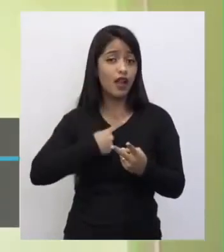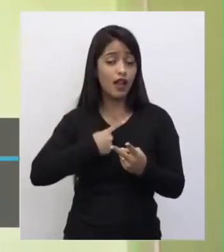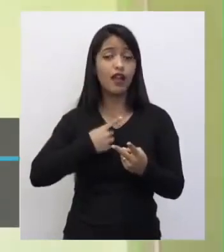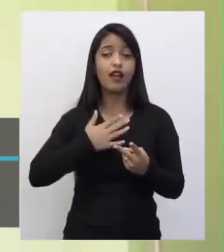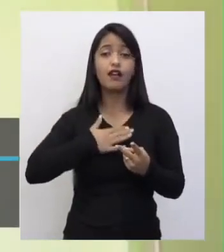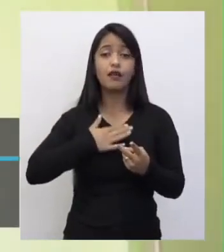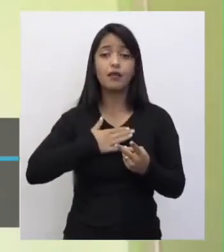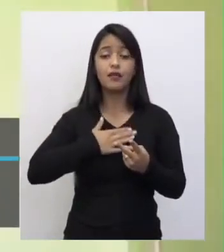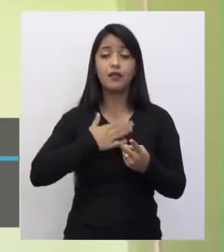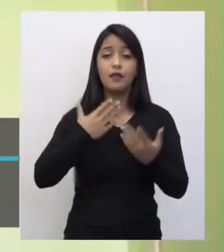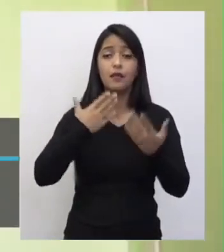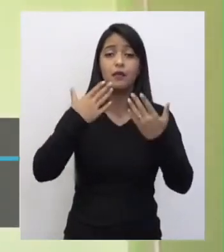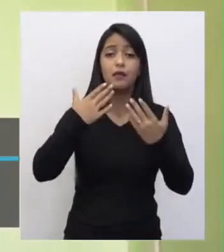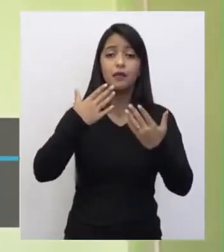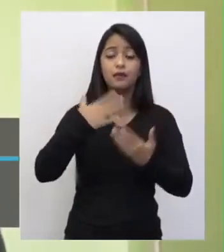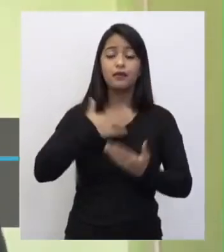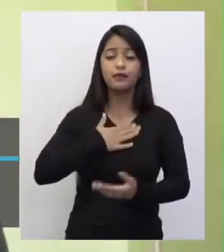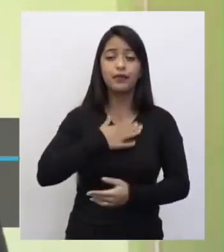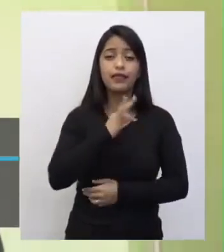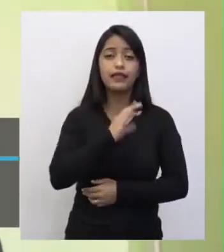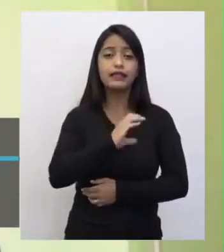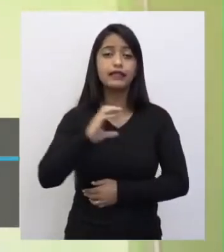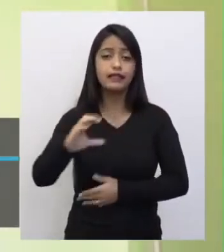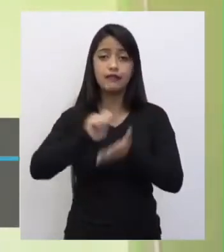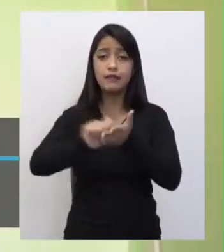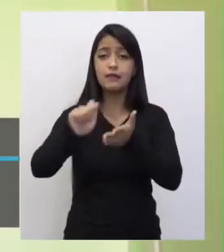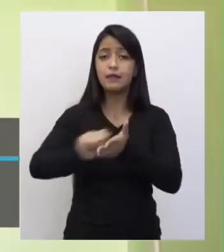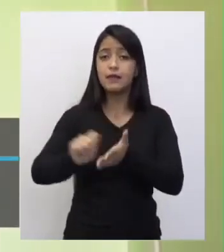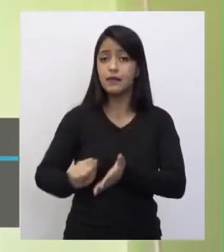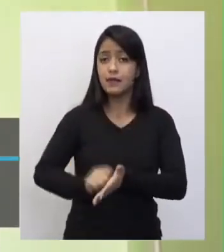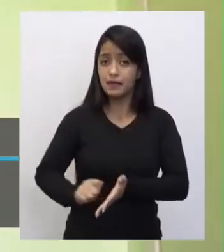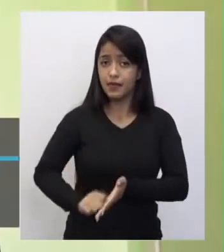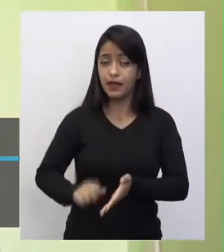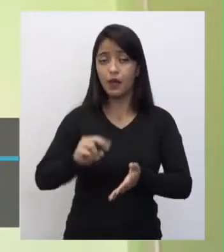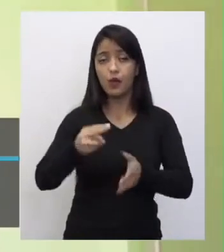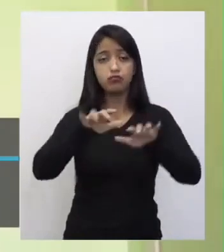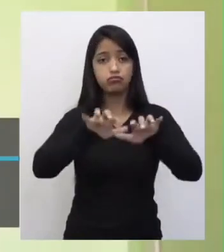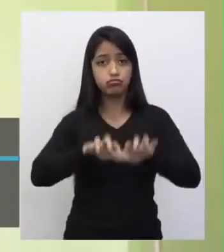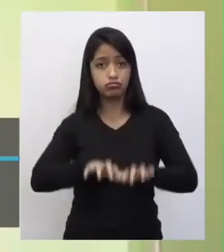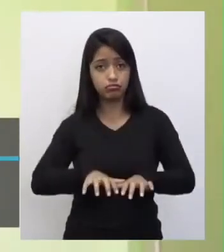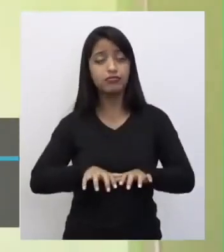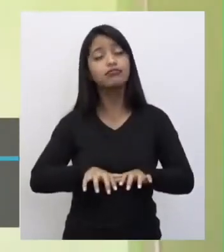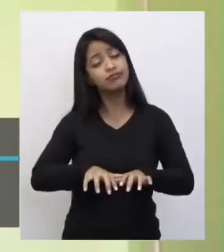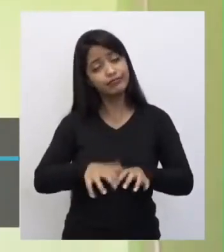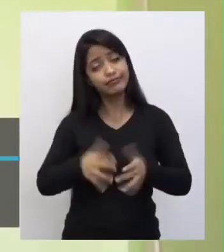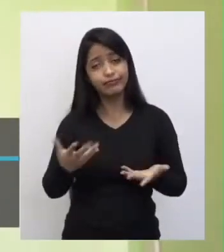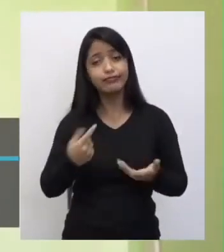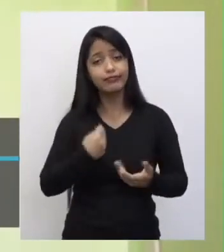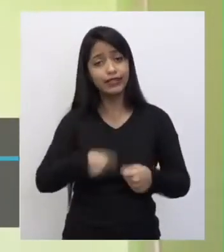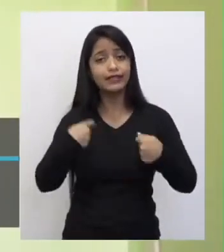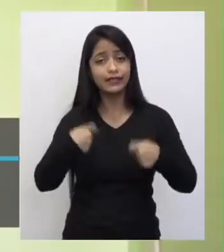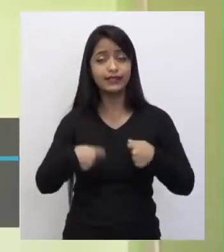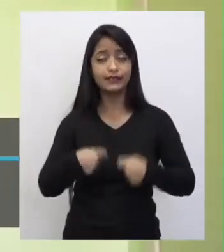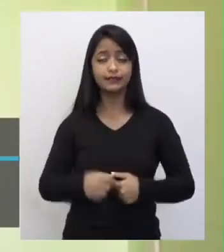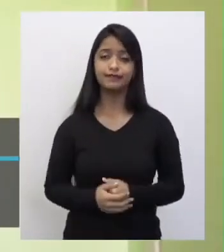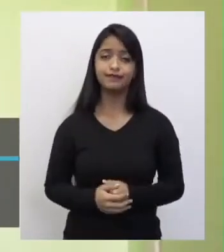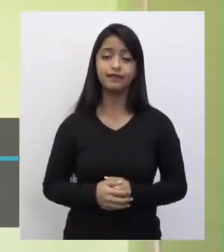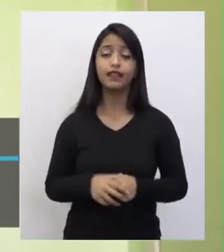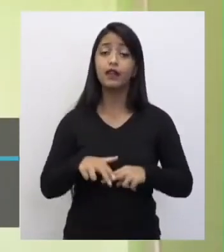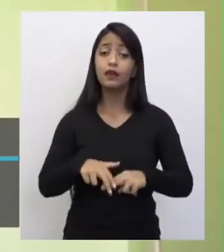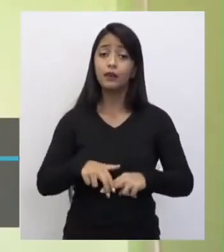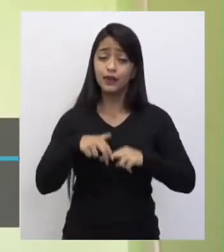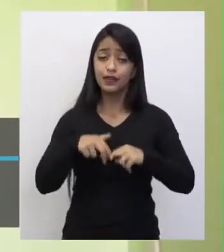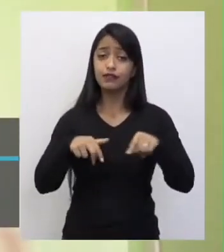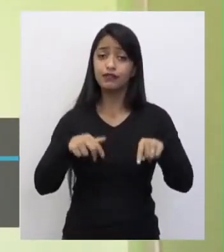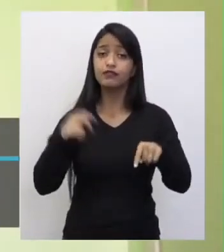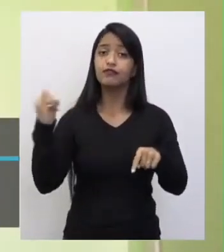gente sempre vai precisar estar escrevendo alguma coisa. Então, é interessante esse material, né, para